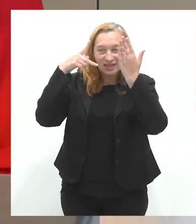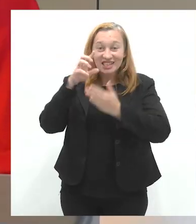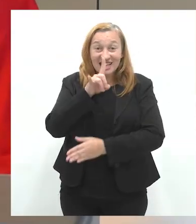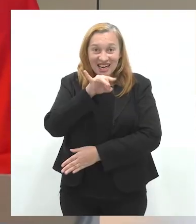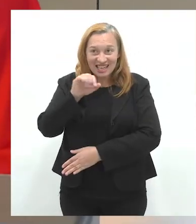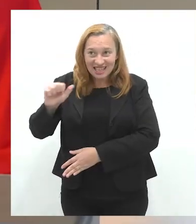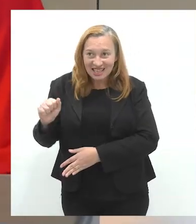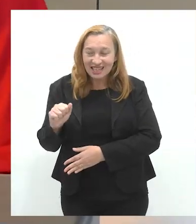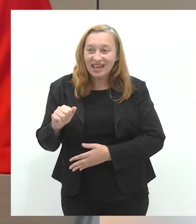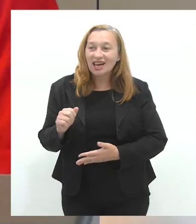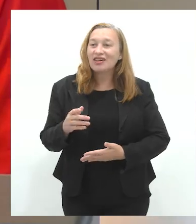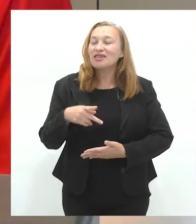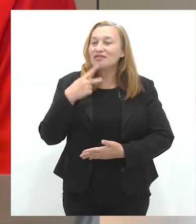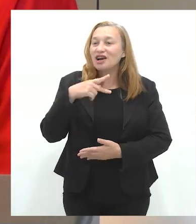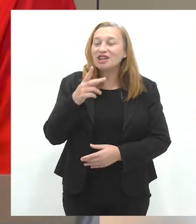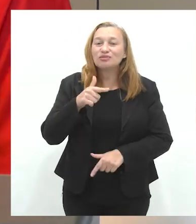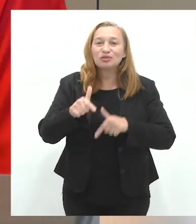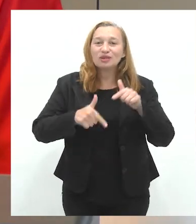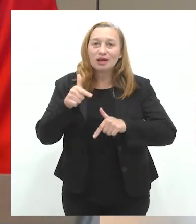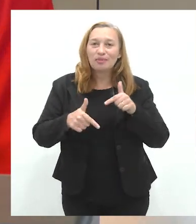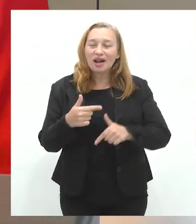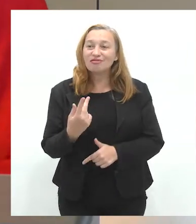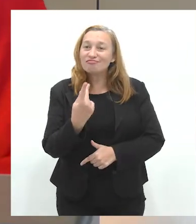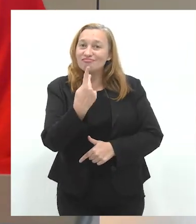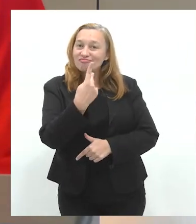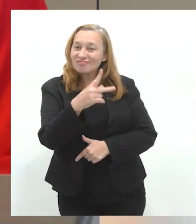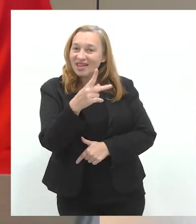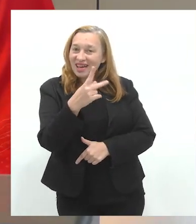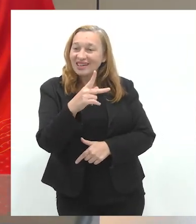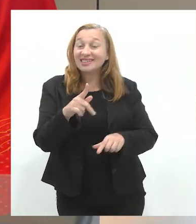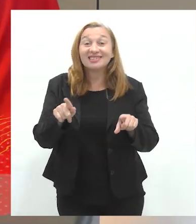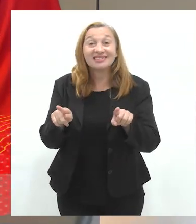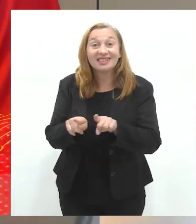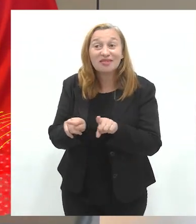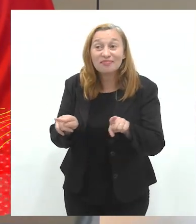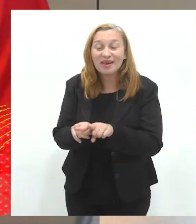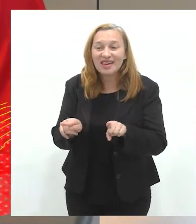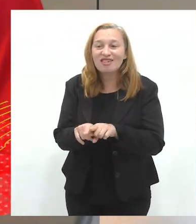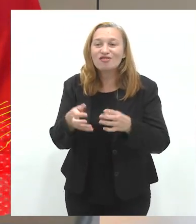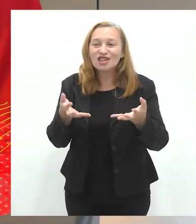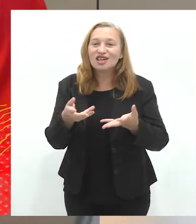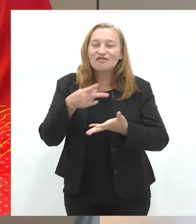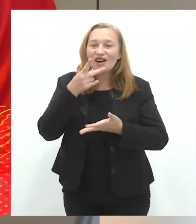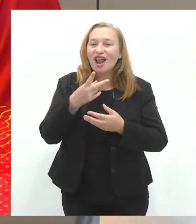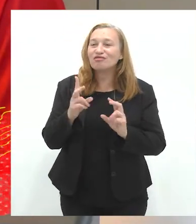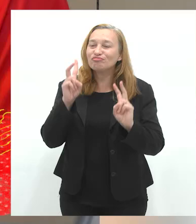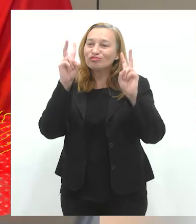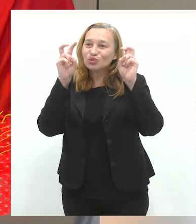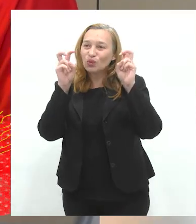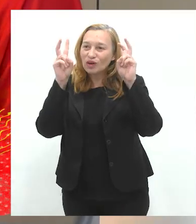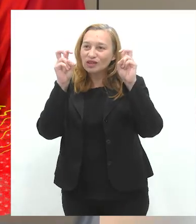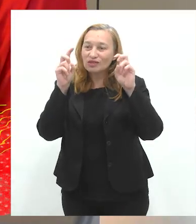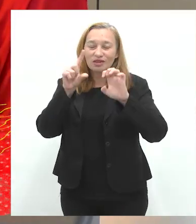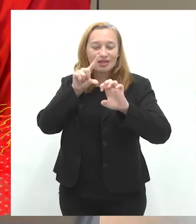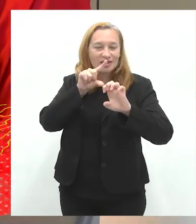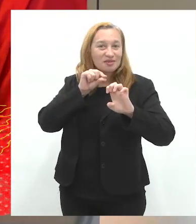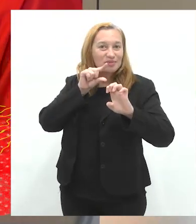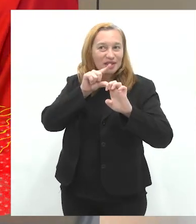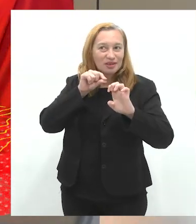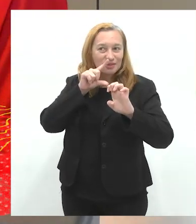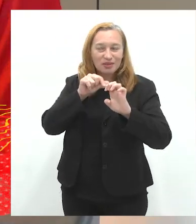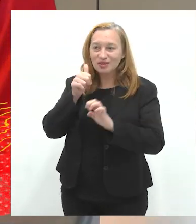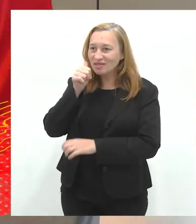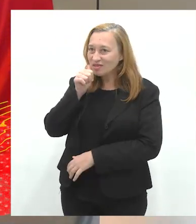falando aqui sobre o trabalho da psicopedagoga clínica e também eu queria abordar o assunto do